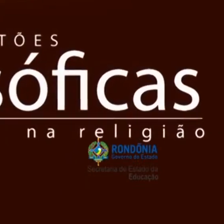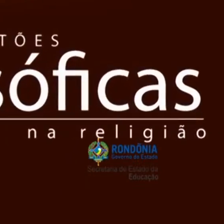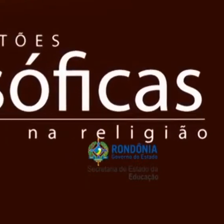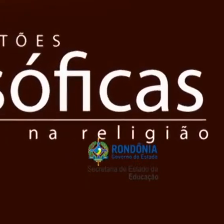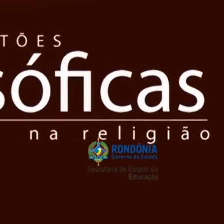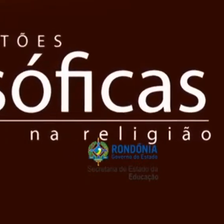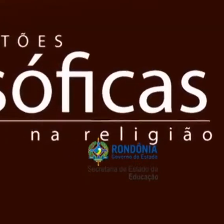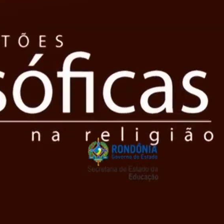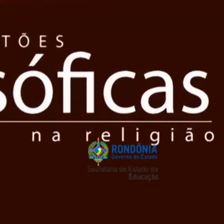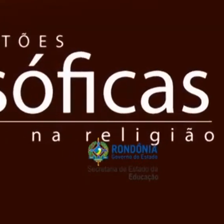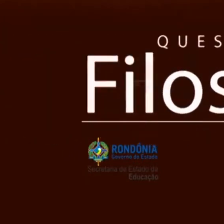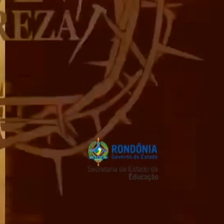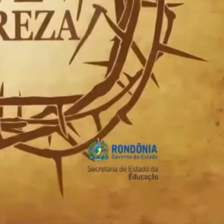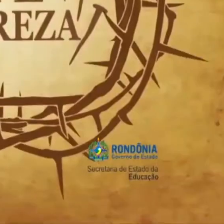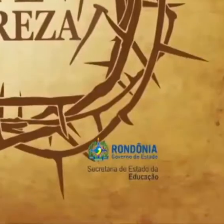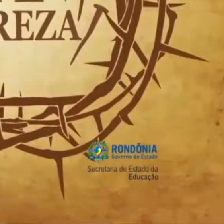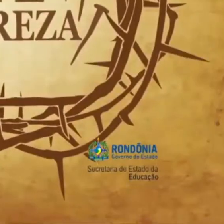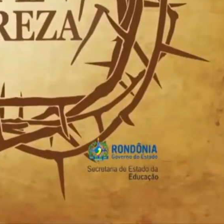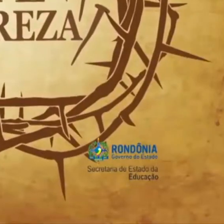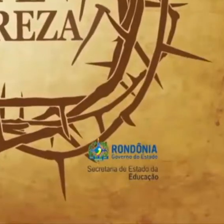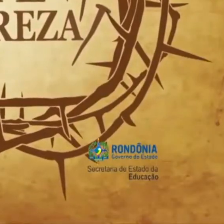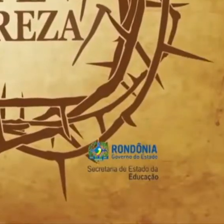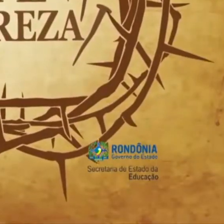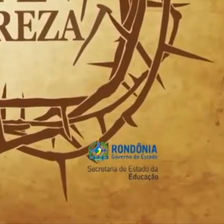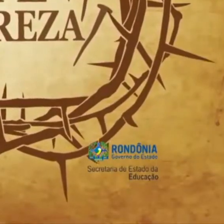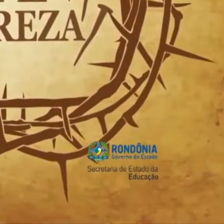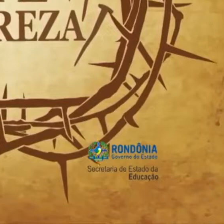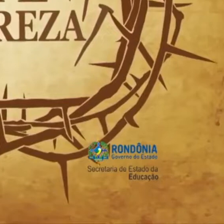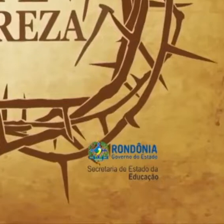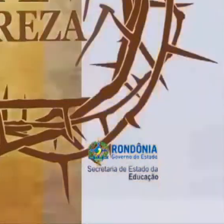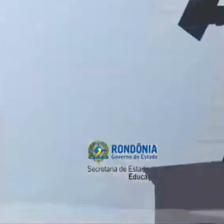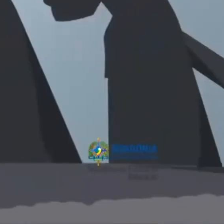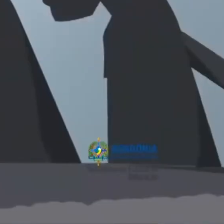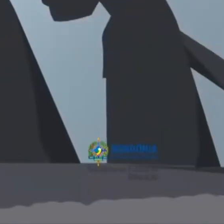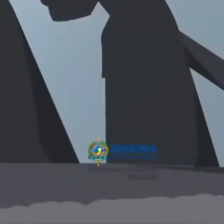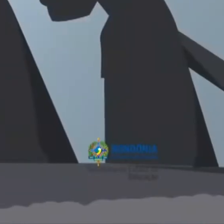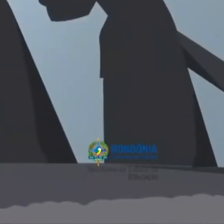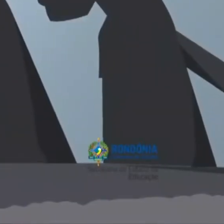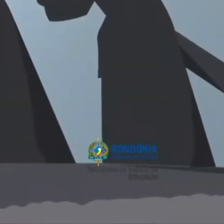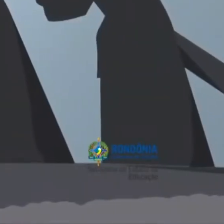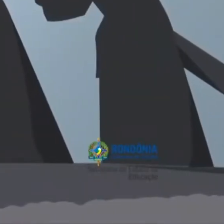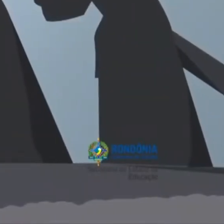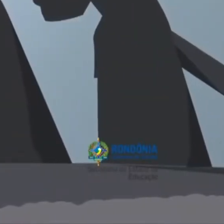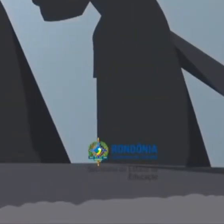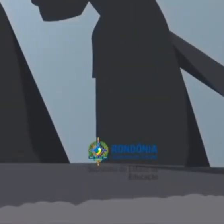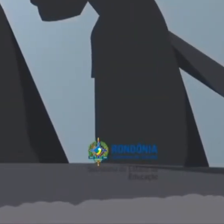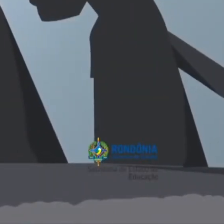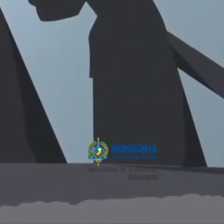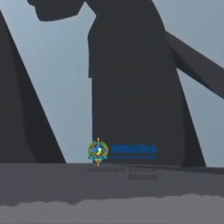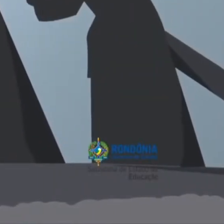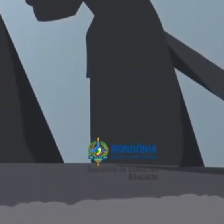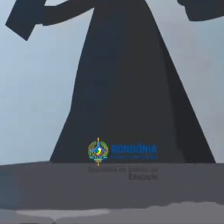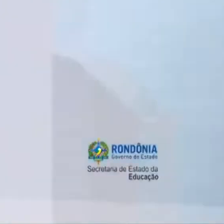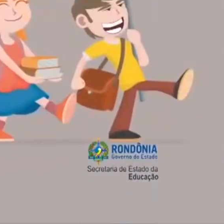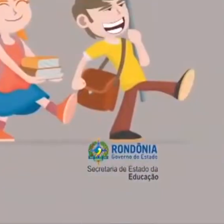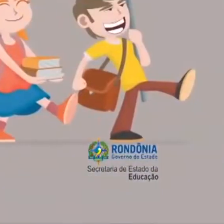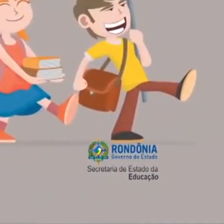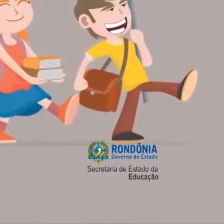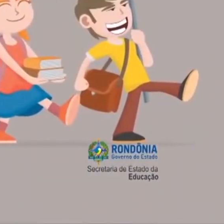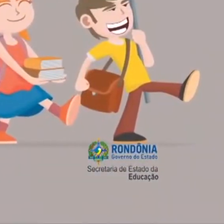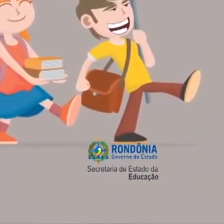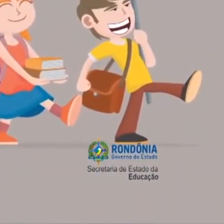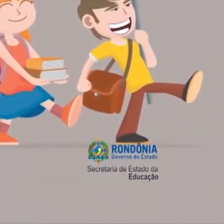filósofos medievais estão a relação entre a fé e a natureza, a existência e a natureza de Deus,